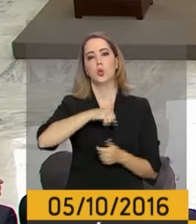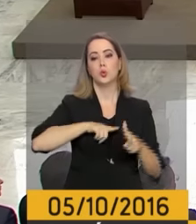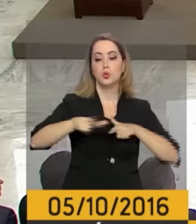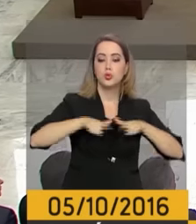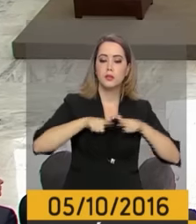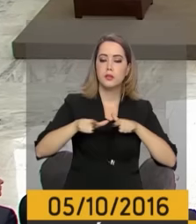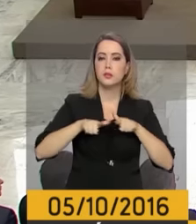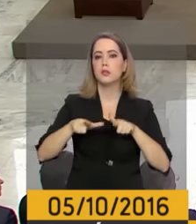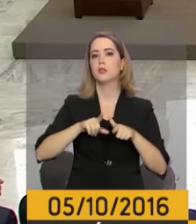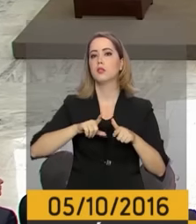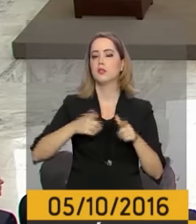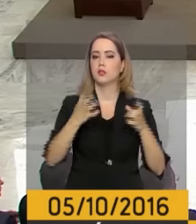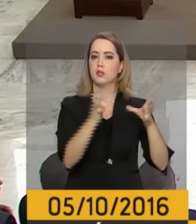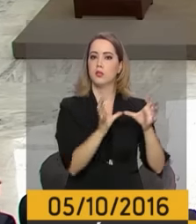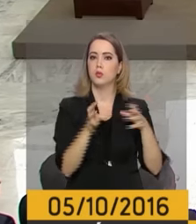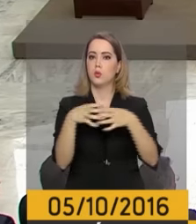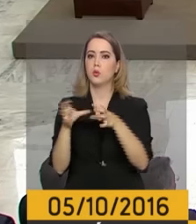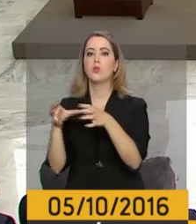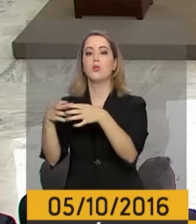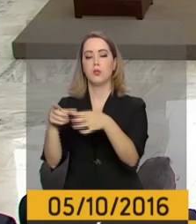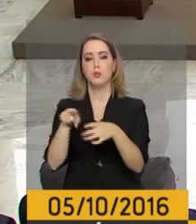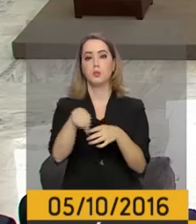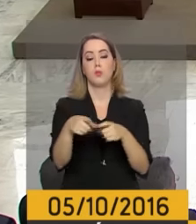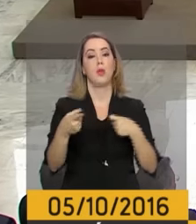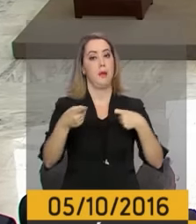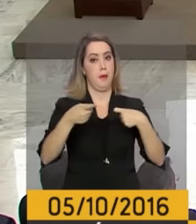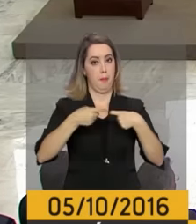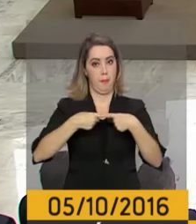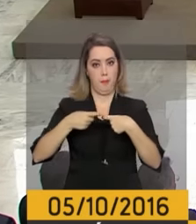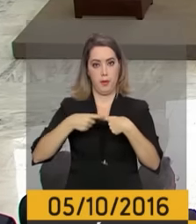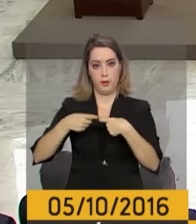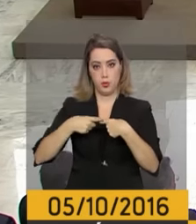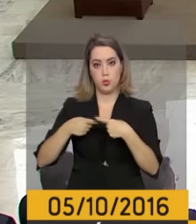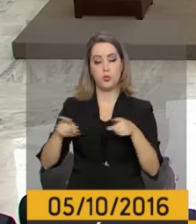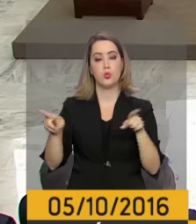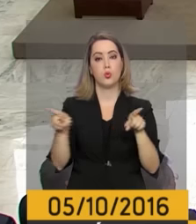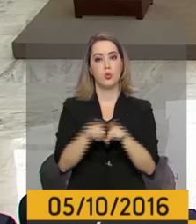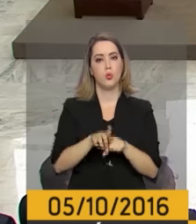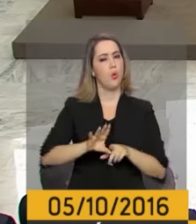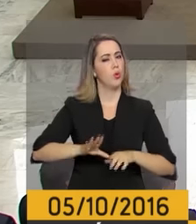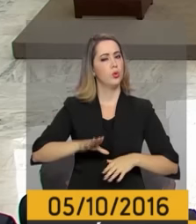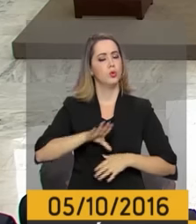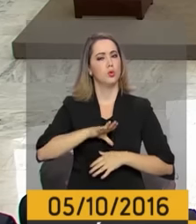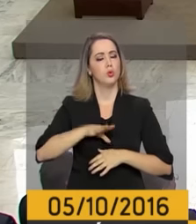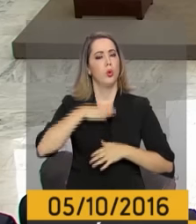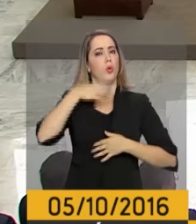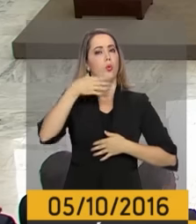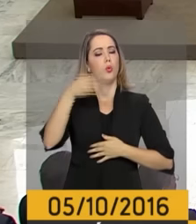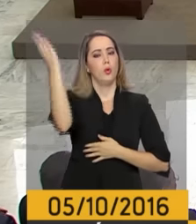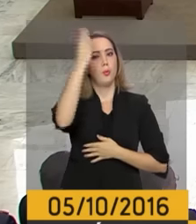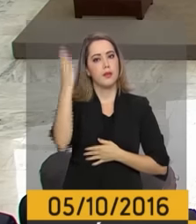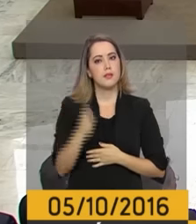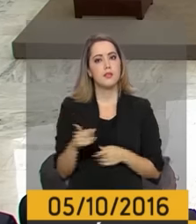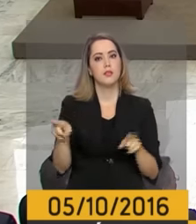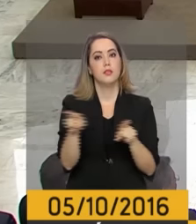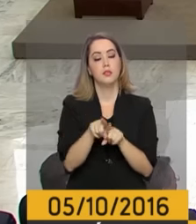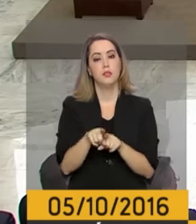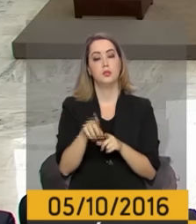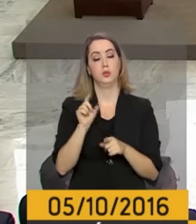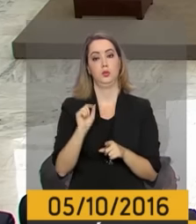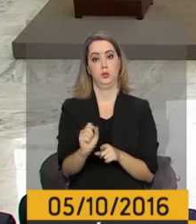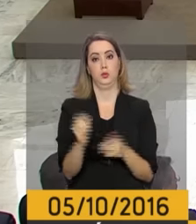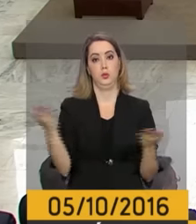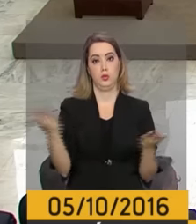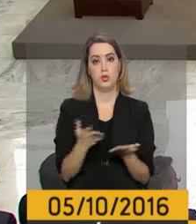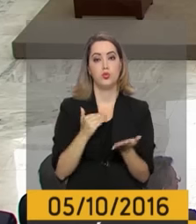área. É um médico, epidemiologista, que orgulha o Brasil e que se